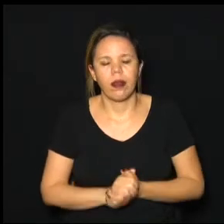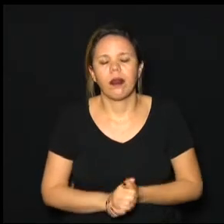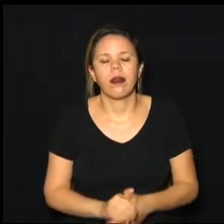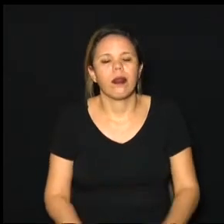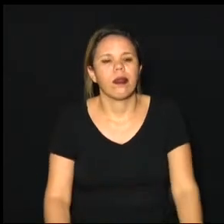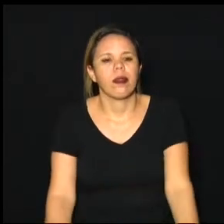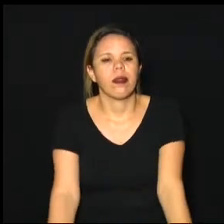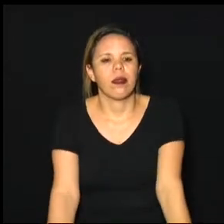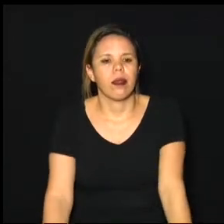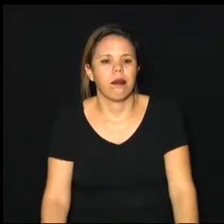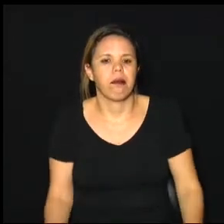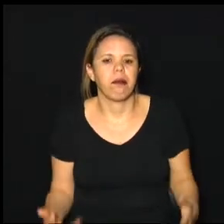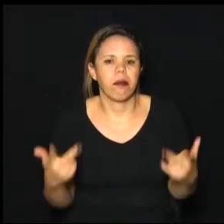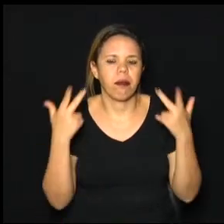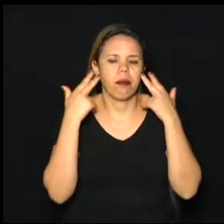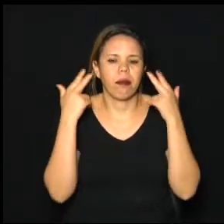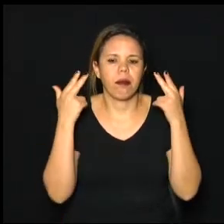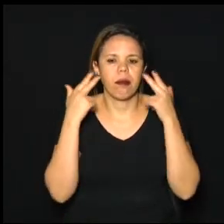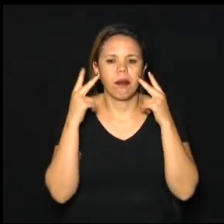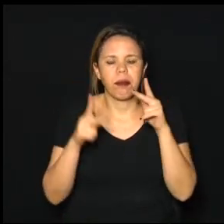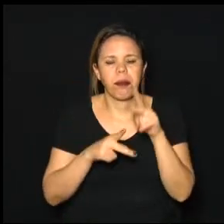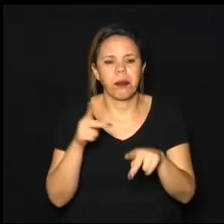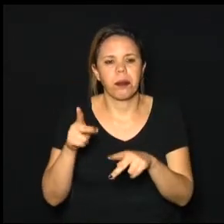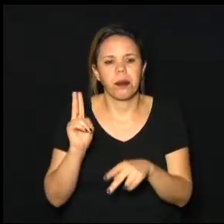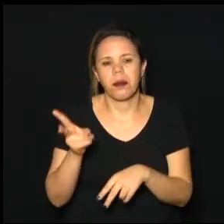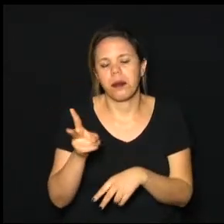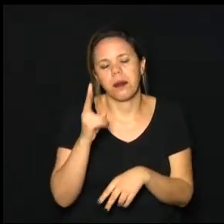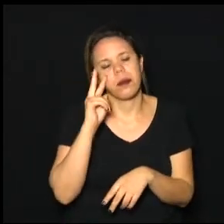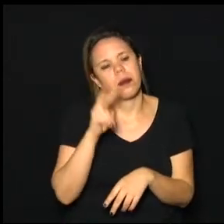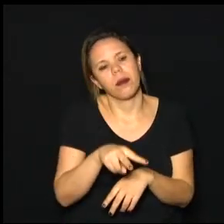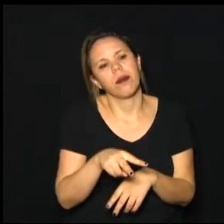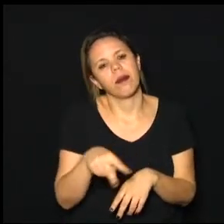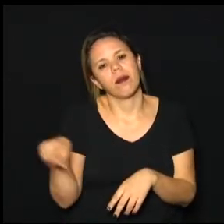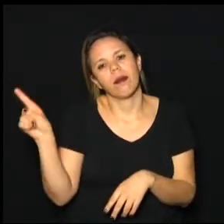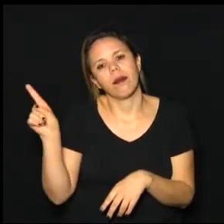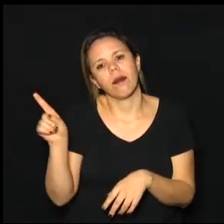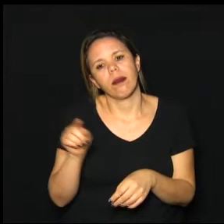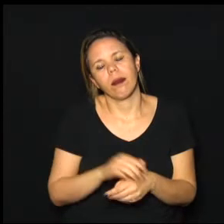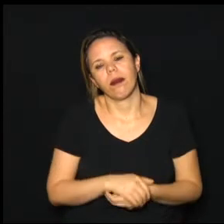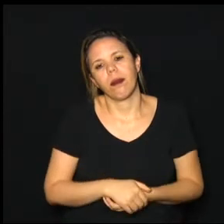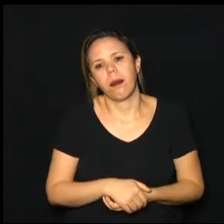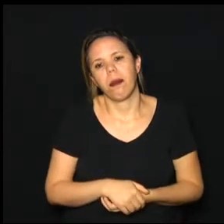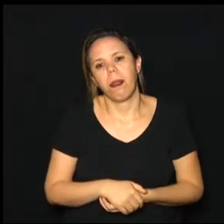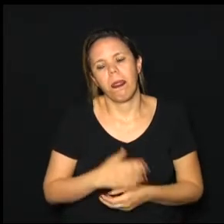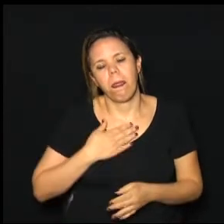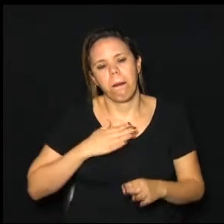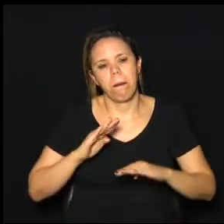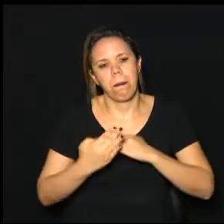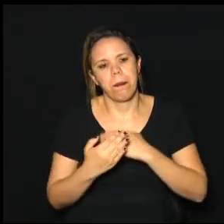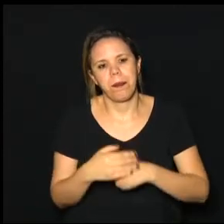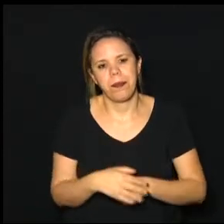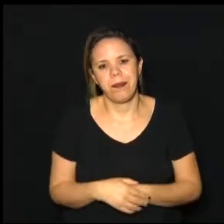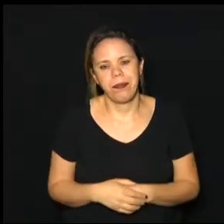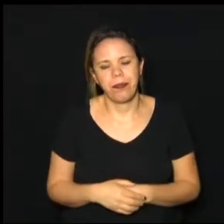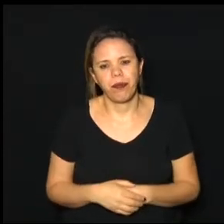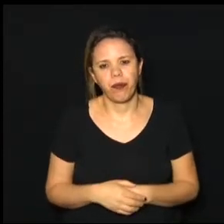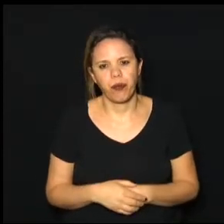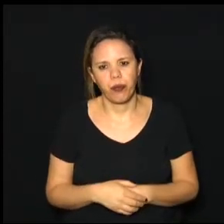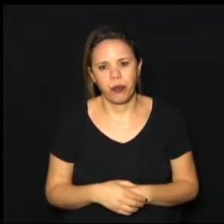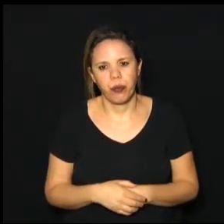certo? Mas é muito comum, o Júnior, sempre vejo lá no meu bairro,